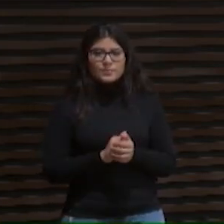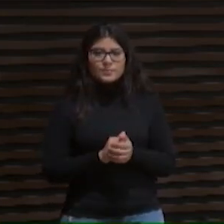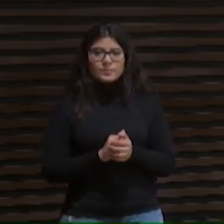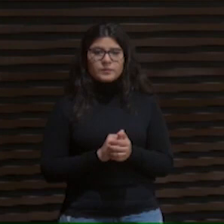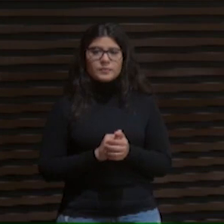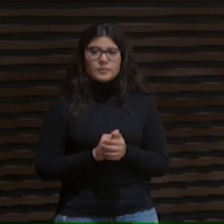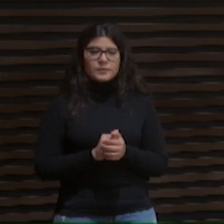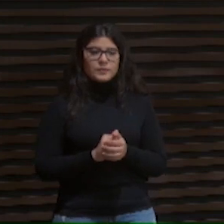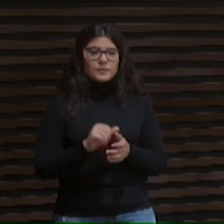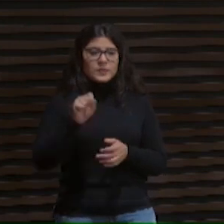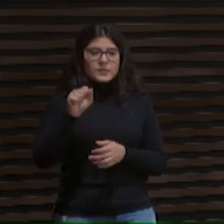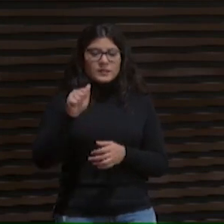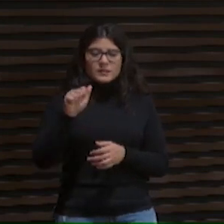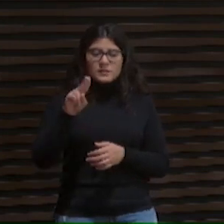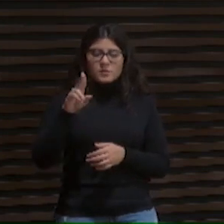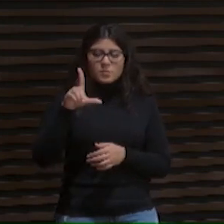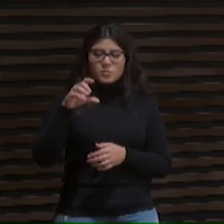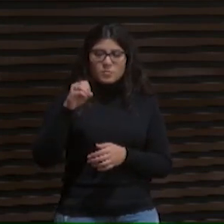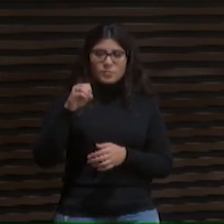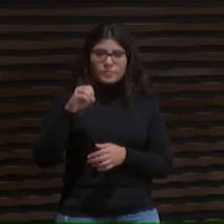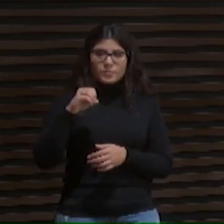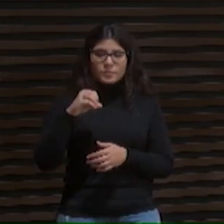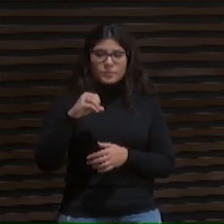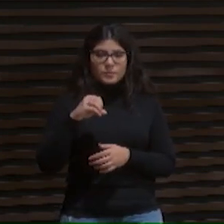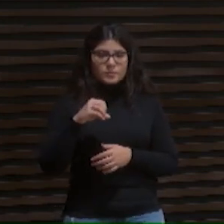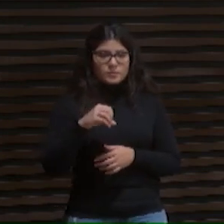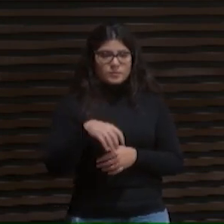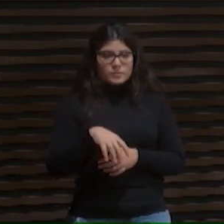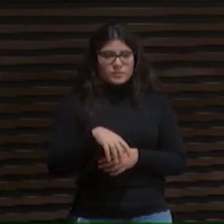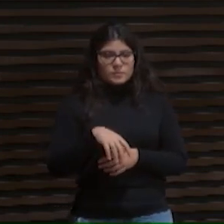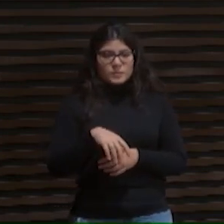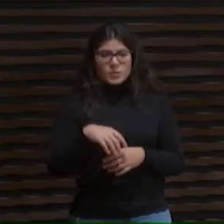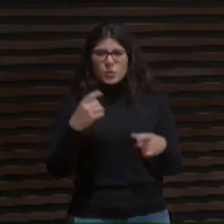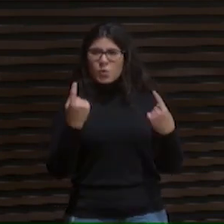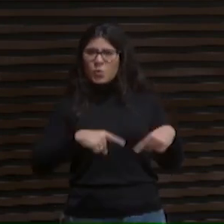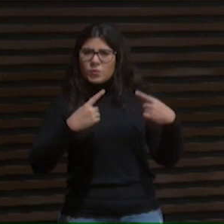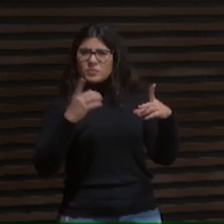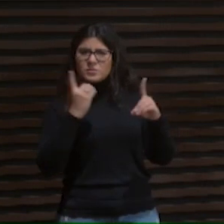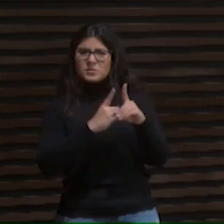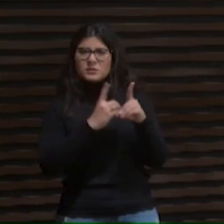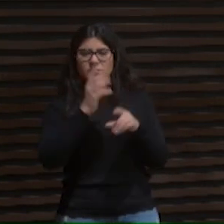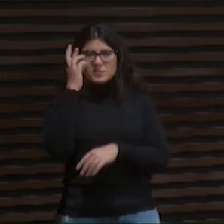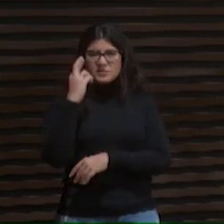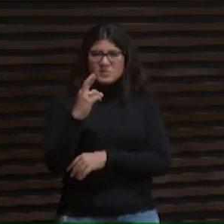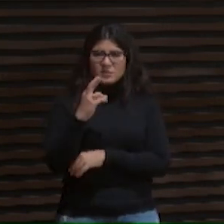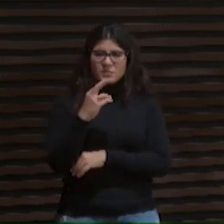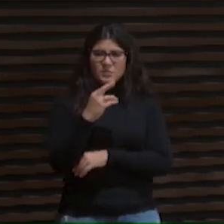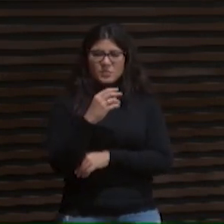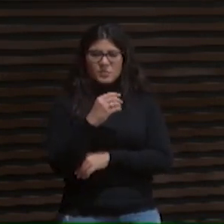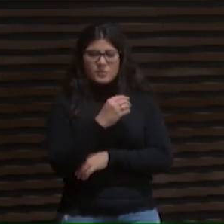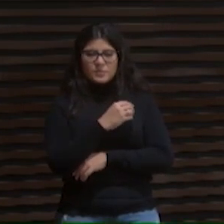Saulo, respirando ainda ameaças e morte contra os discípulos do Senhor, dirigiu-se ao